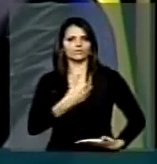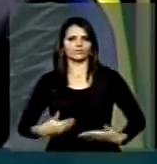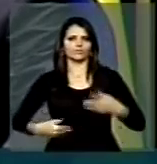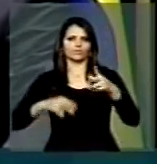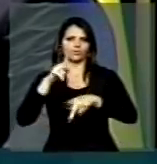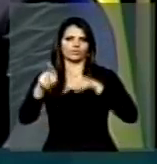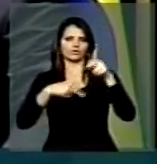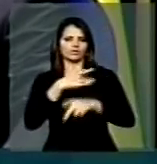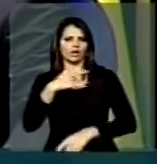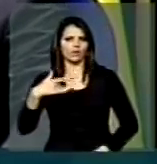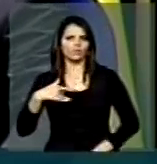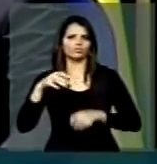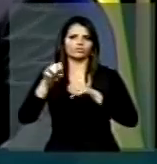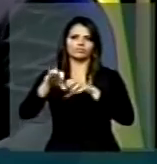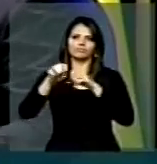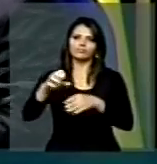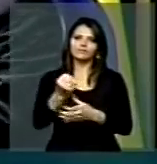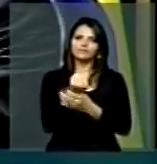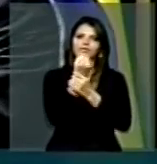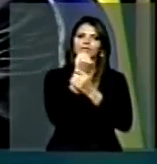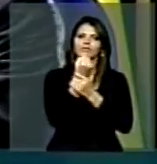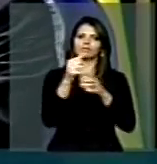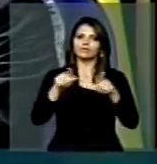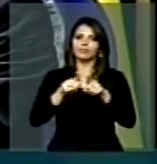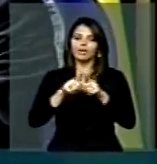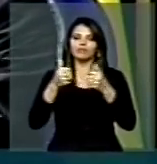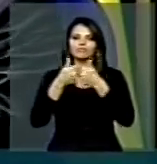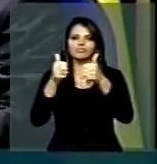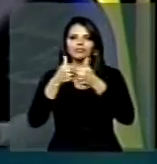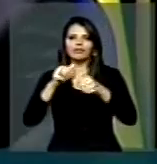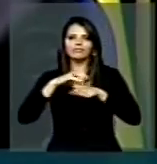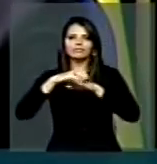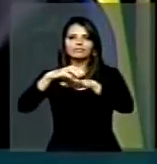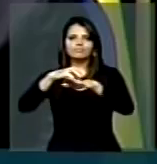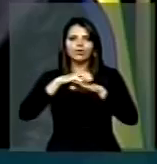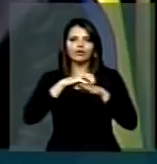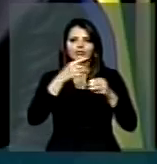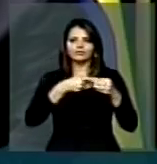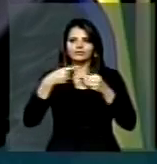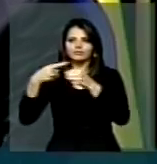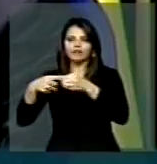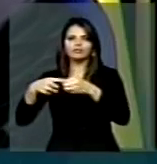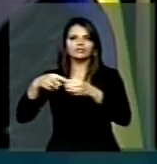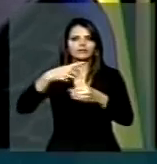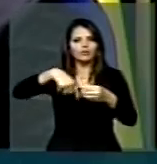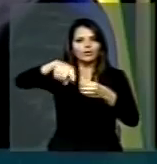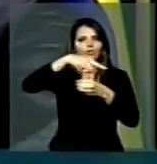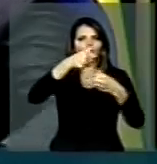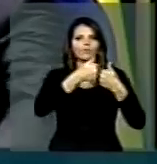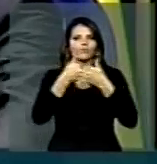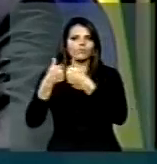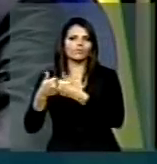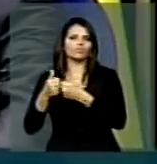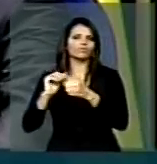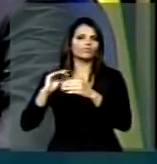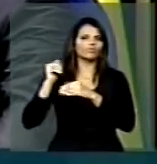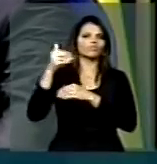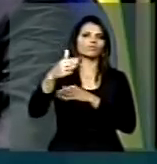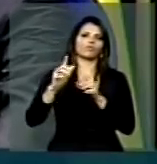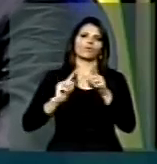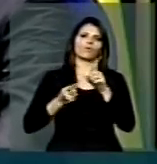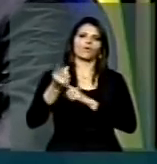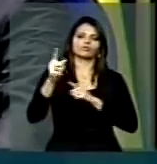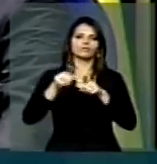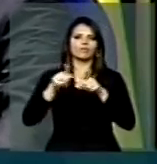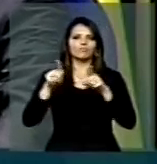de saúde, educação, segurança e transporte nas cidades brasileiras e nas suas periferias. Precisamos nos livrar do